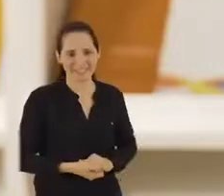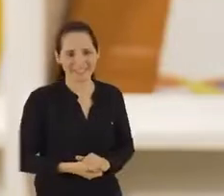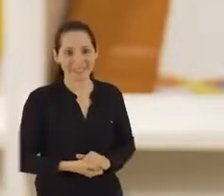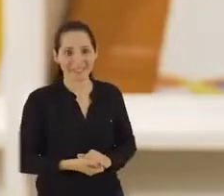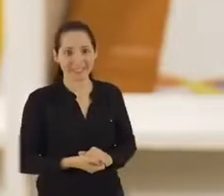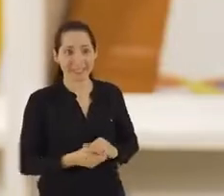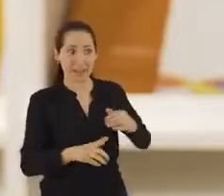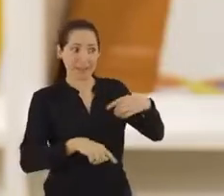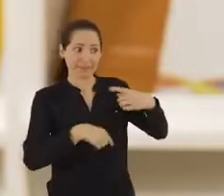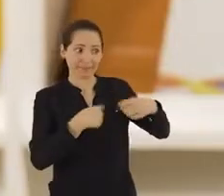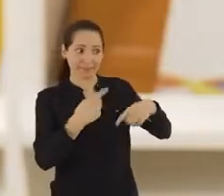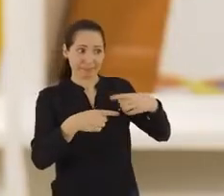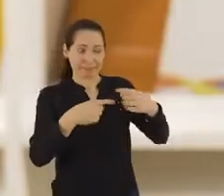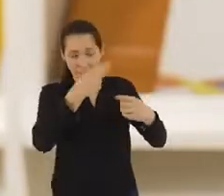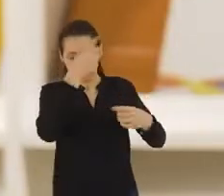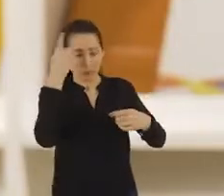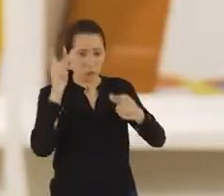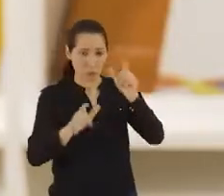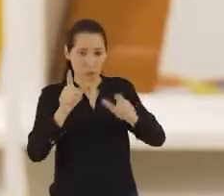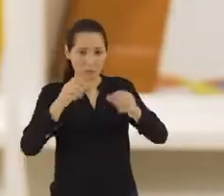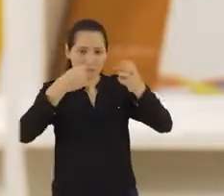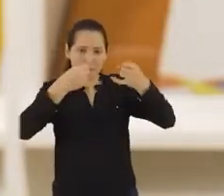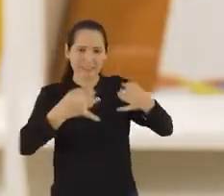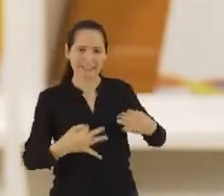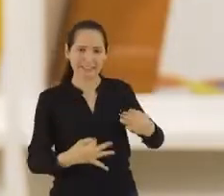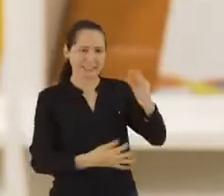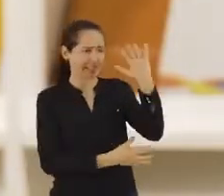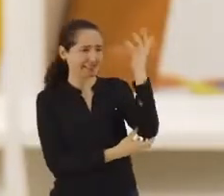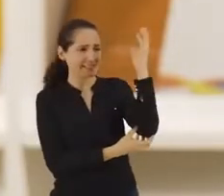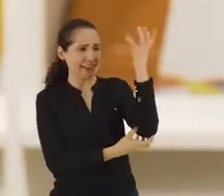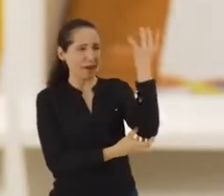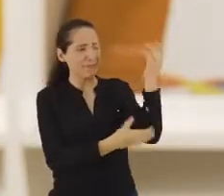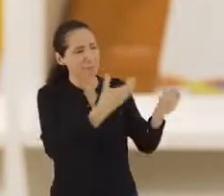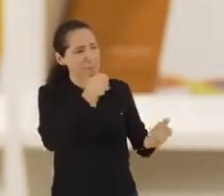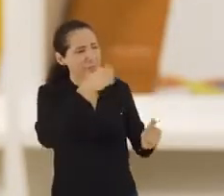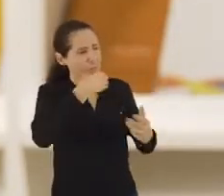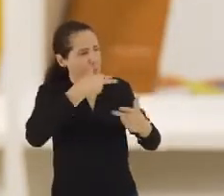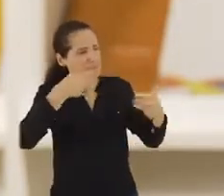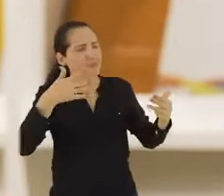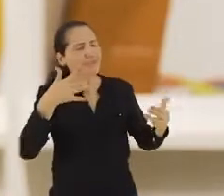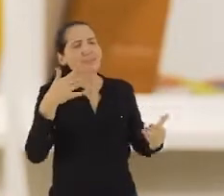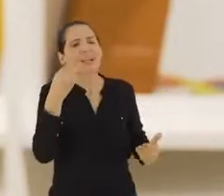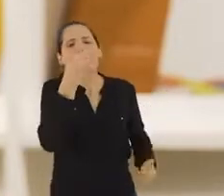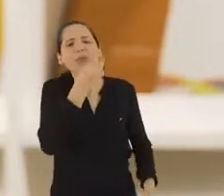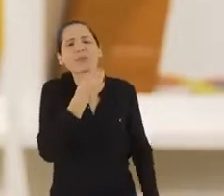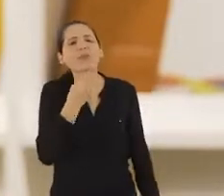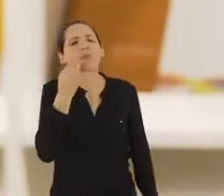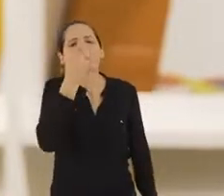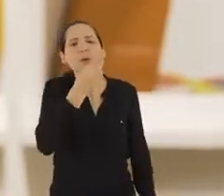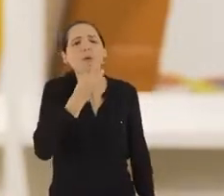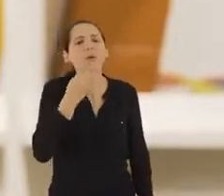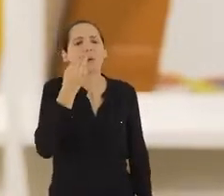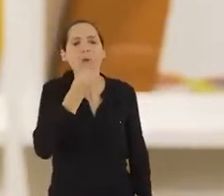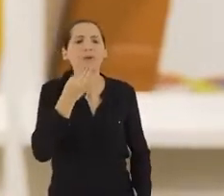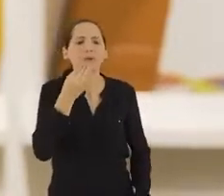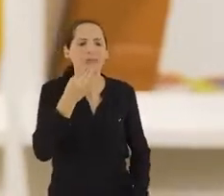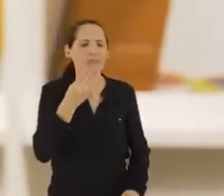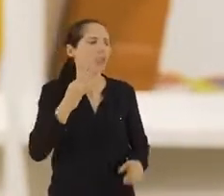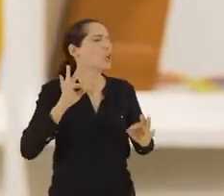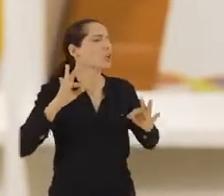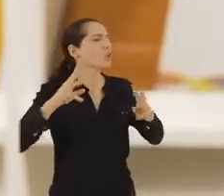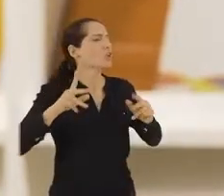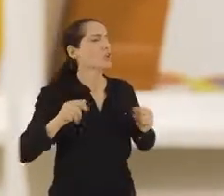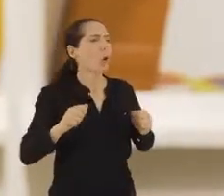Alguns dizem que essa árvore tem uma frutinha tão doce, que todo tipo de bichinho e todas